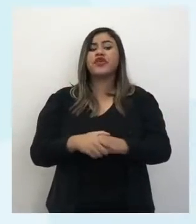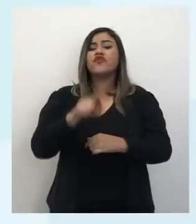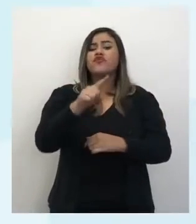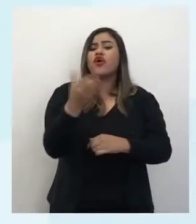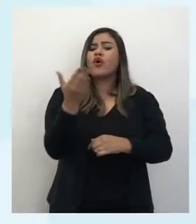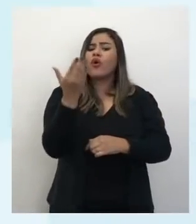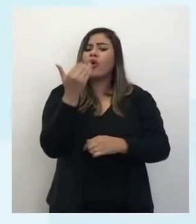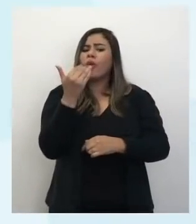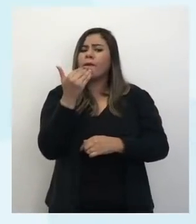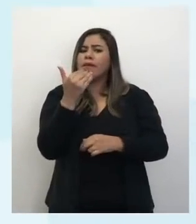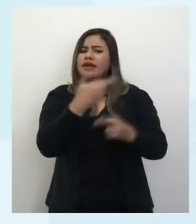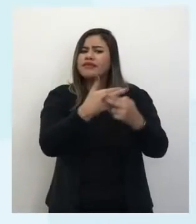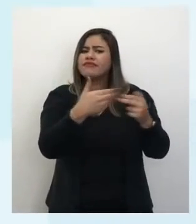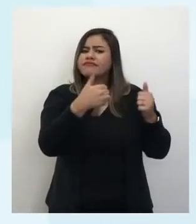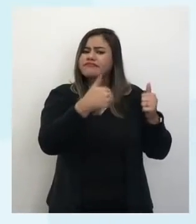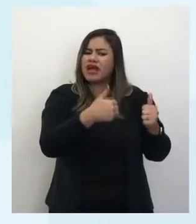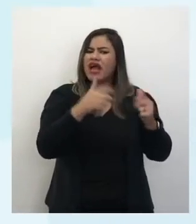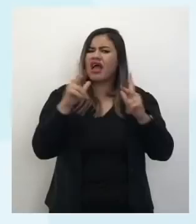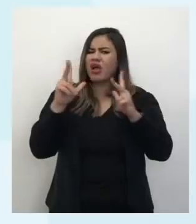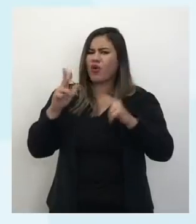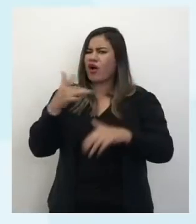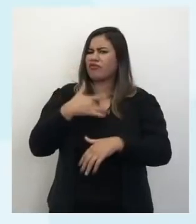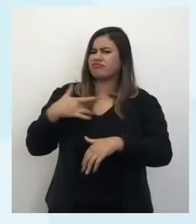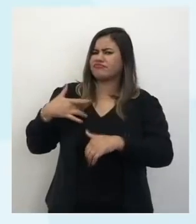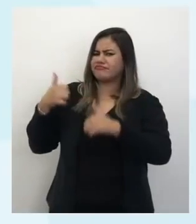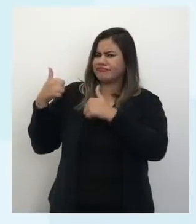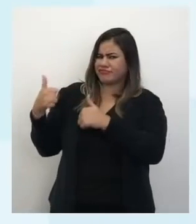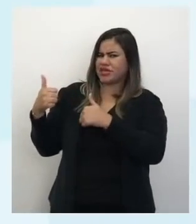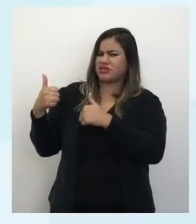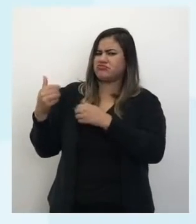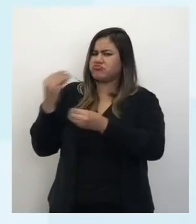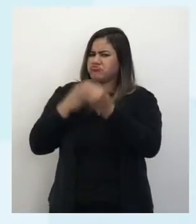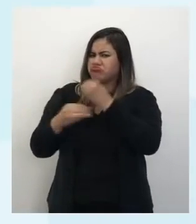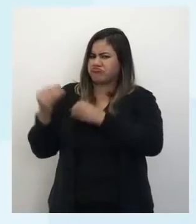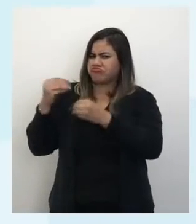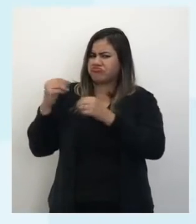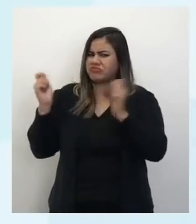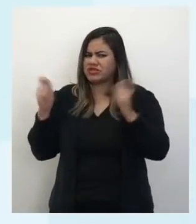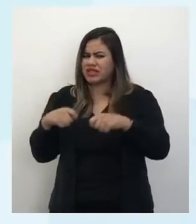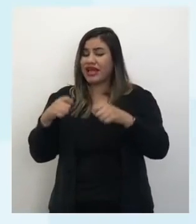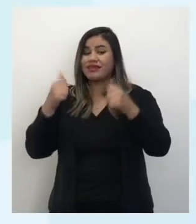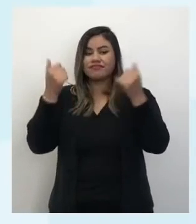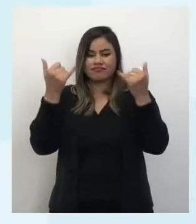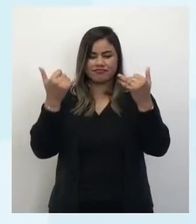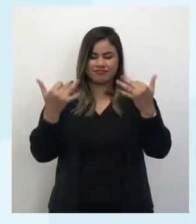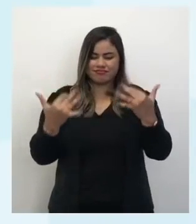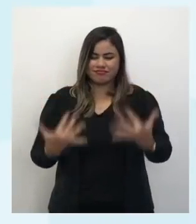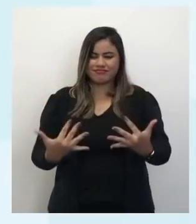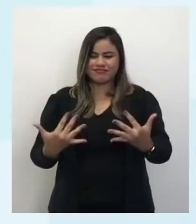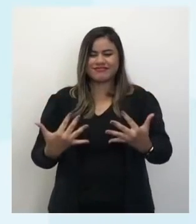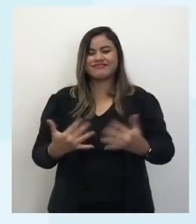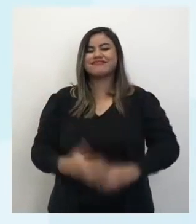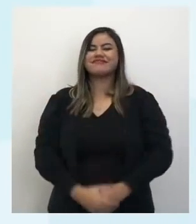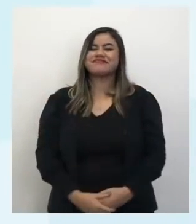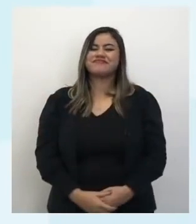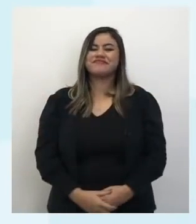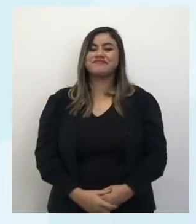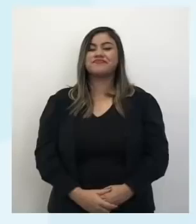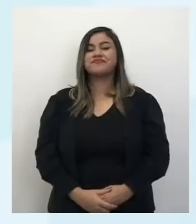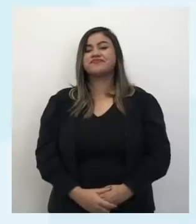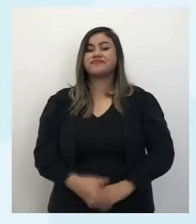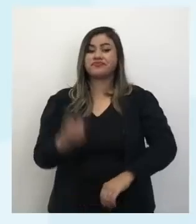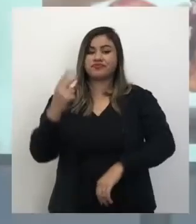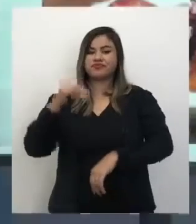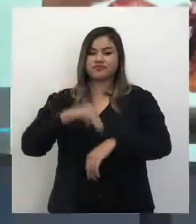comer bem é o mesmo que comer saudavelmente? Justifique sua resposta. Vamos